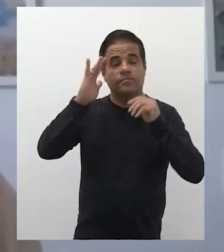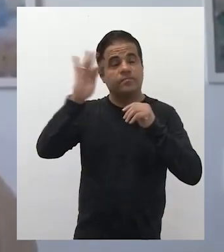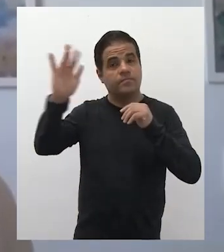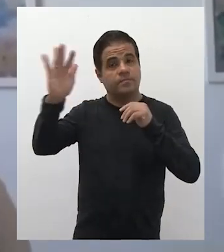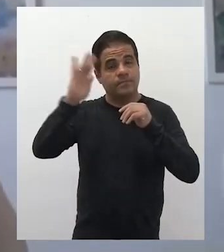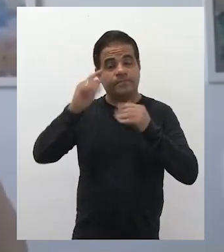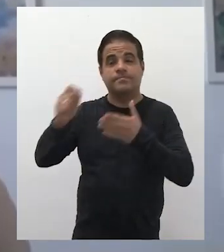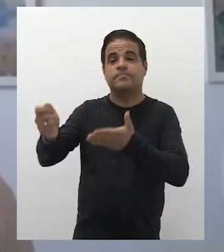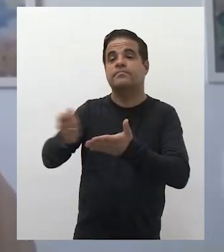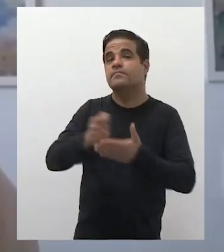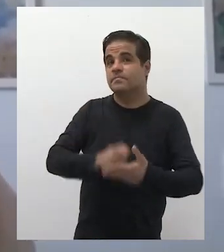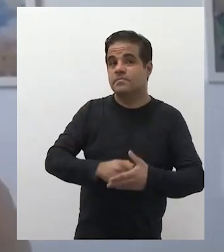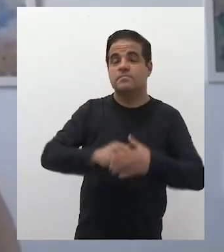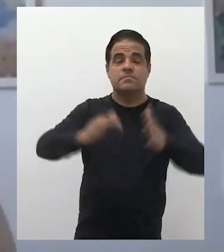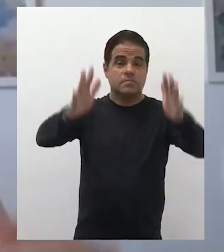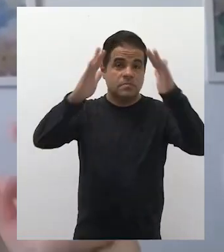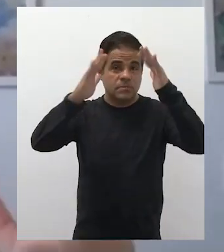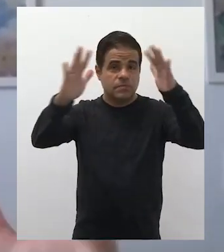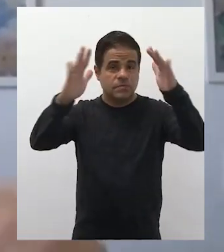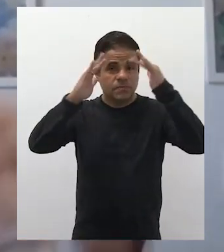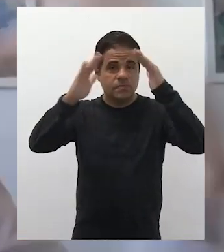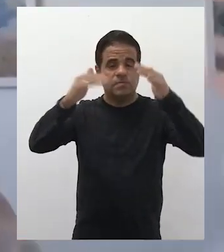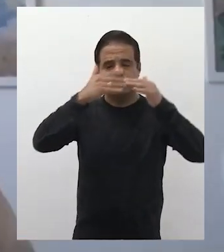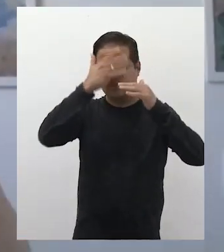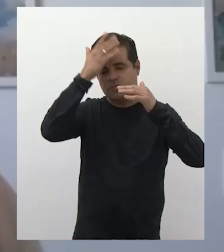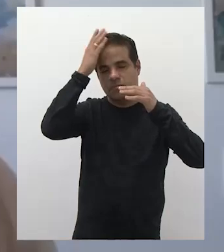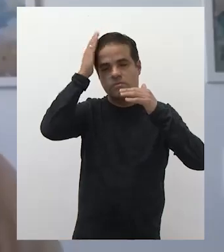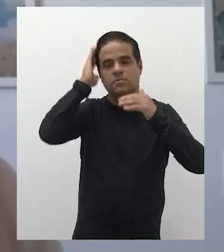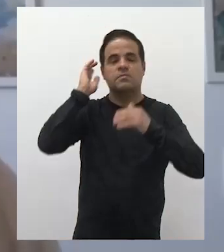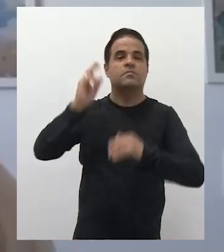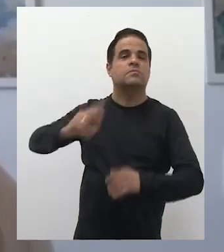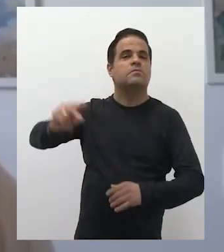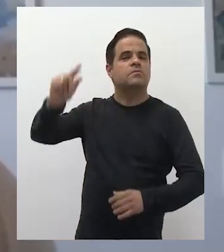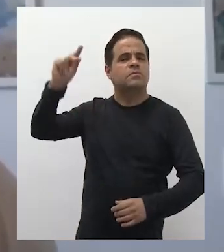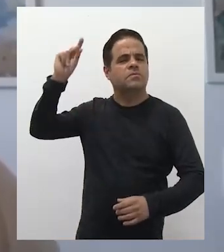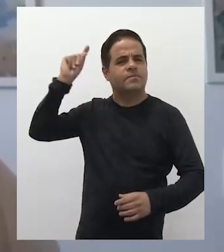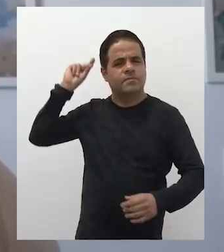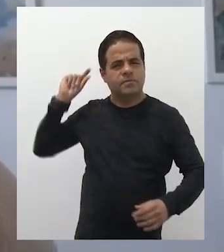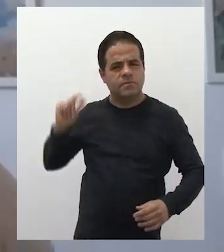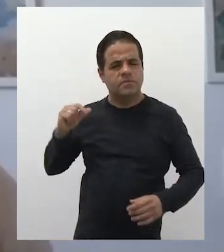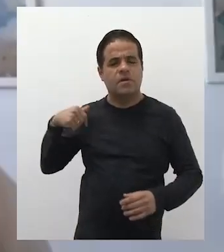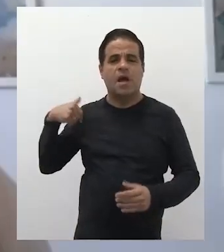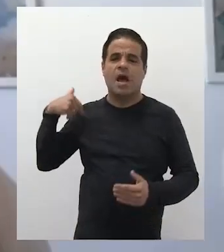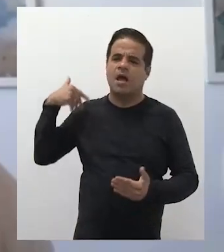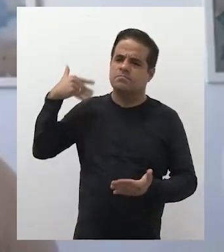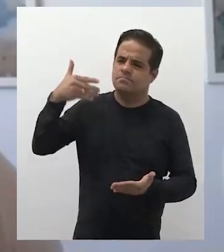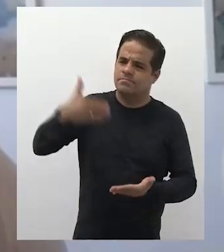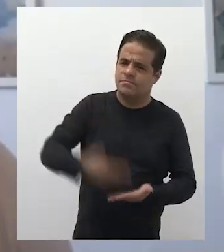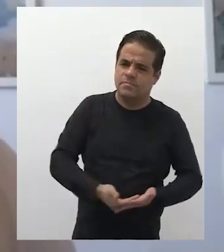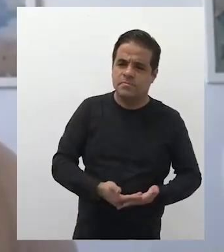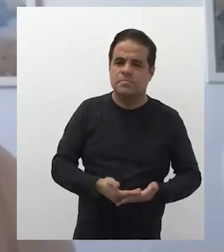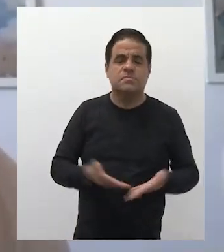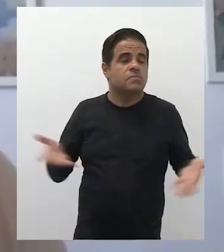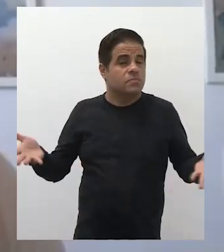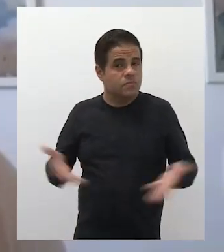dicionário dele o pensamento dos antigos até